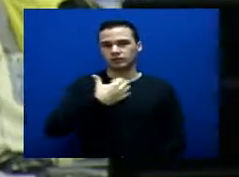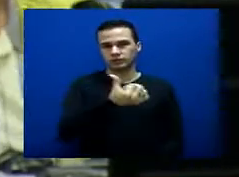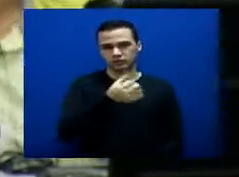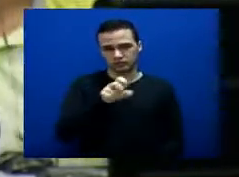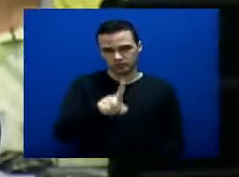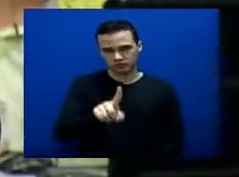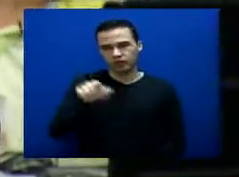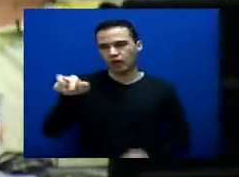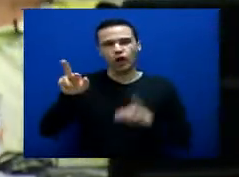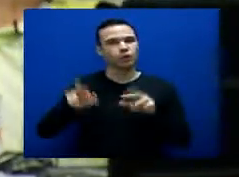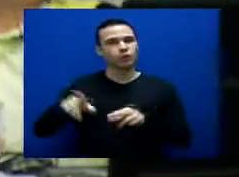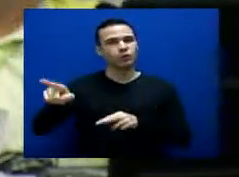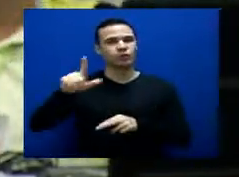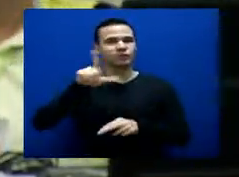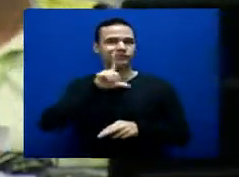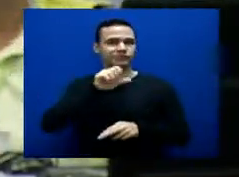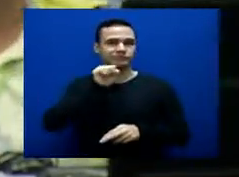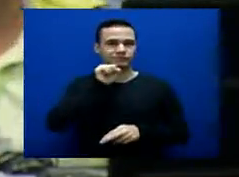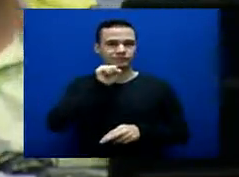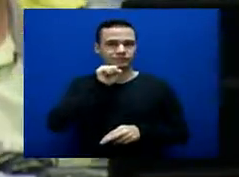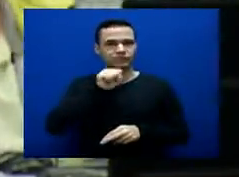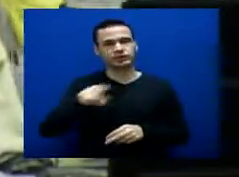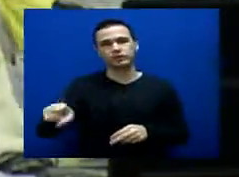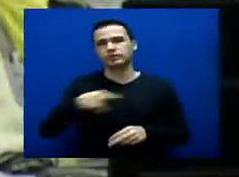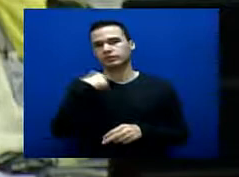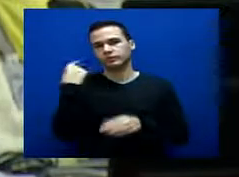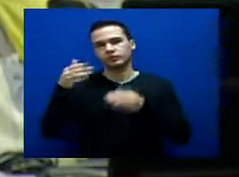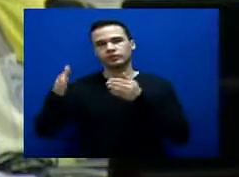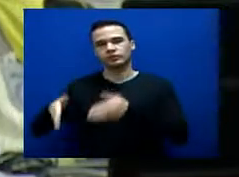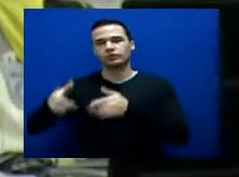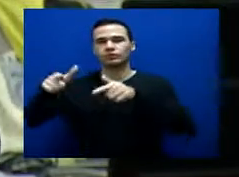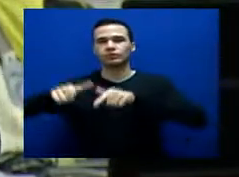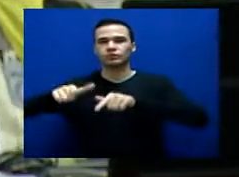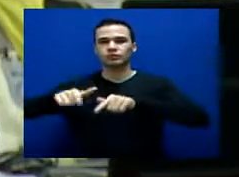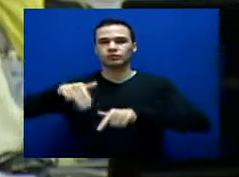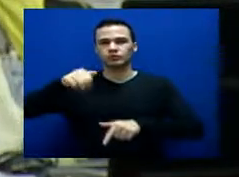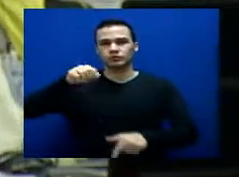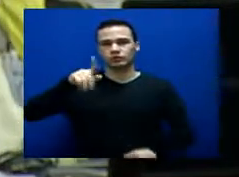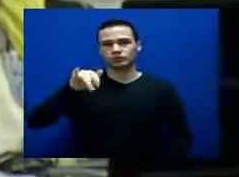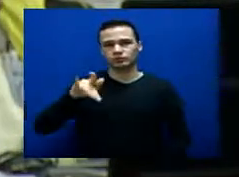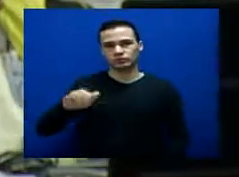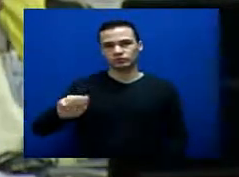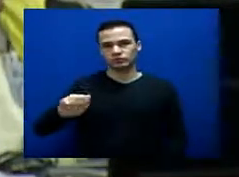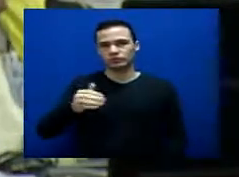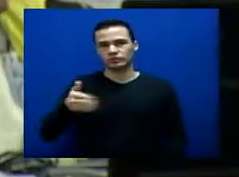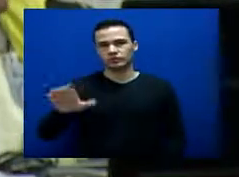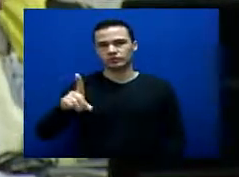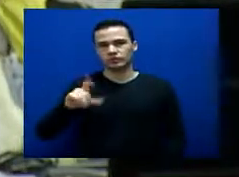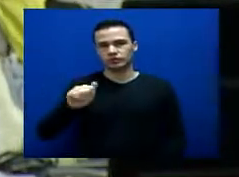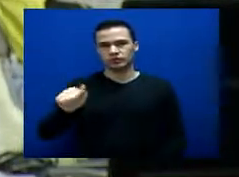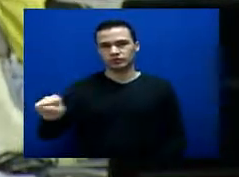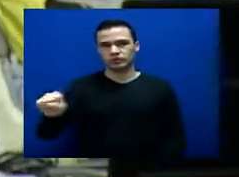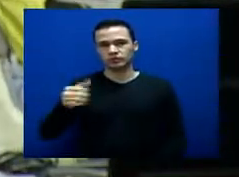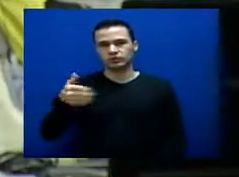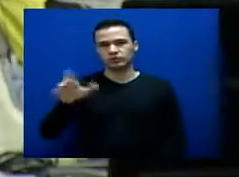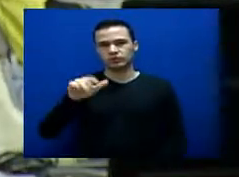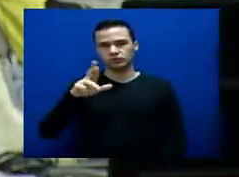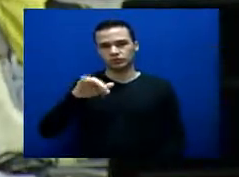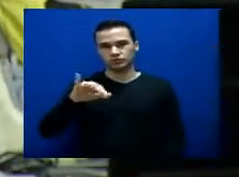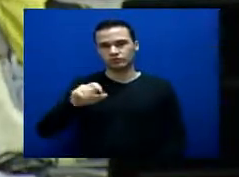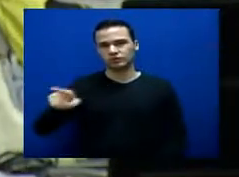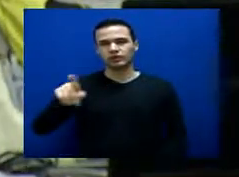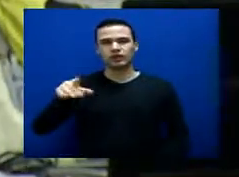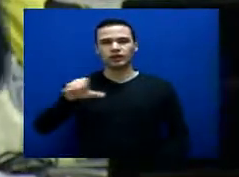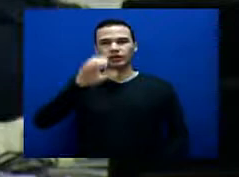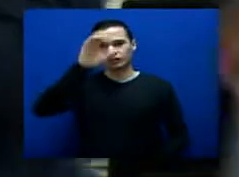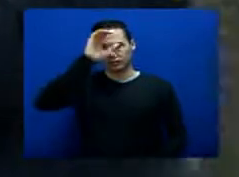a mesma idade minha, veio a falecer na cidade de Mogi das Cruzes. Ela é tia direta da minha